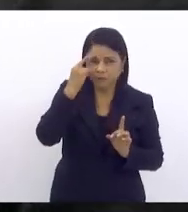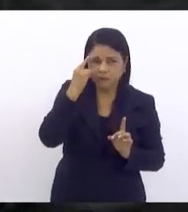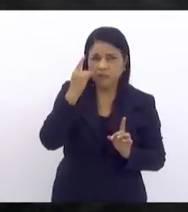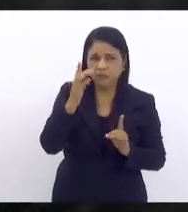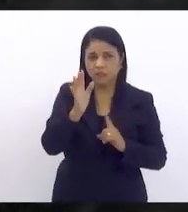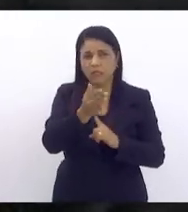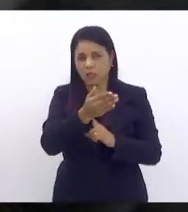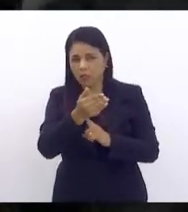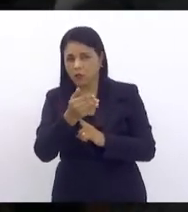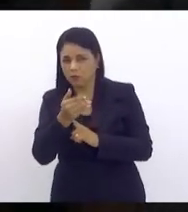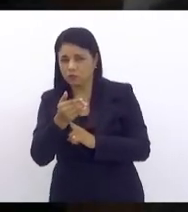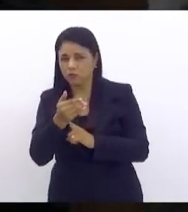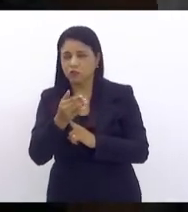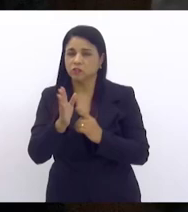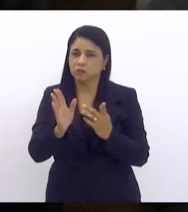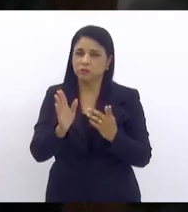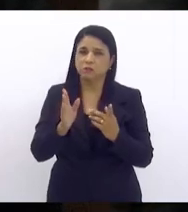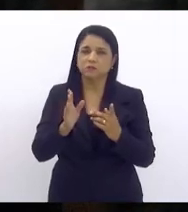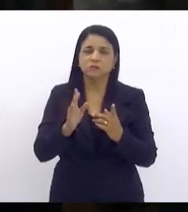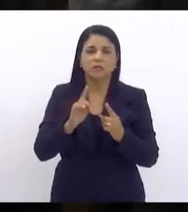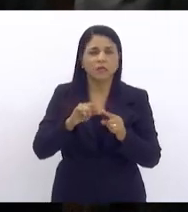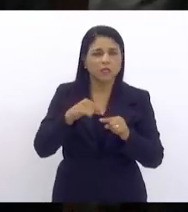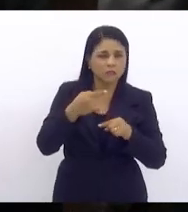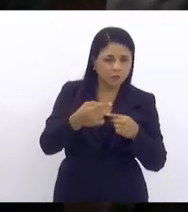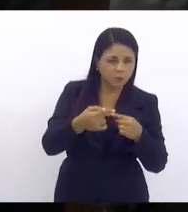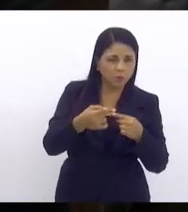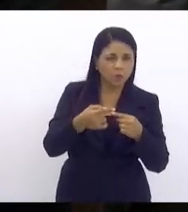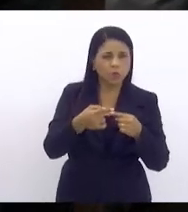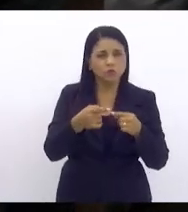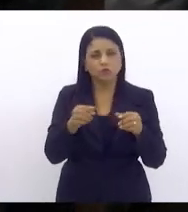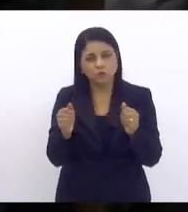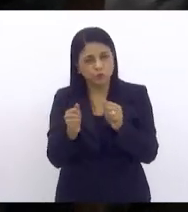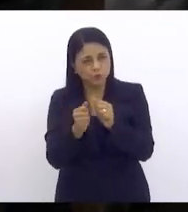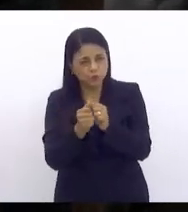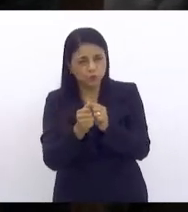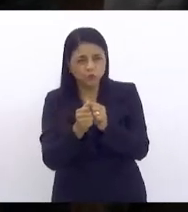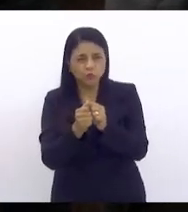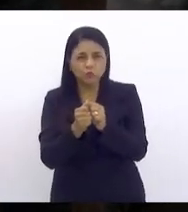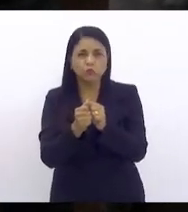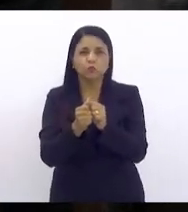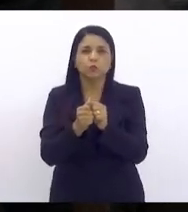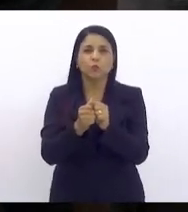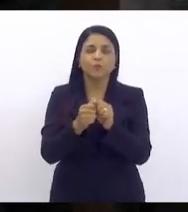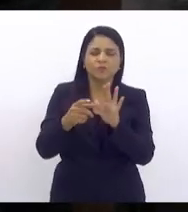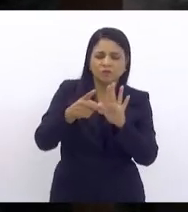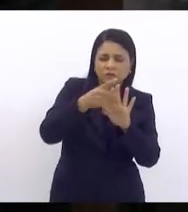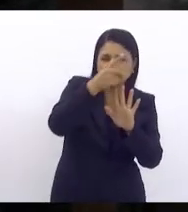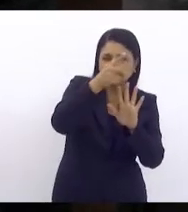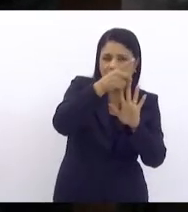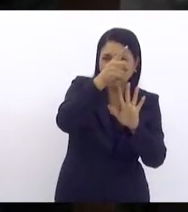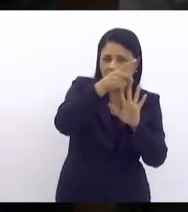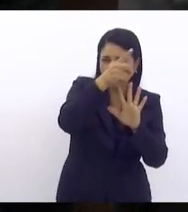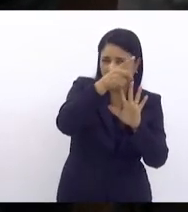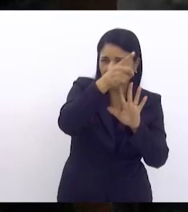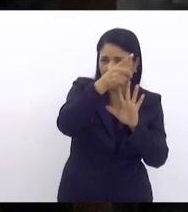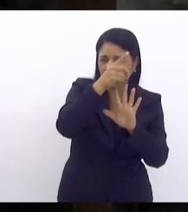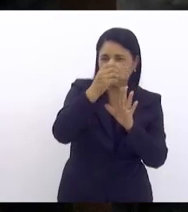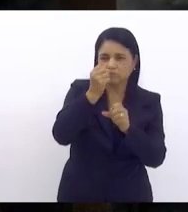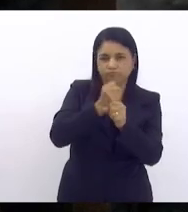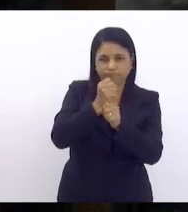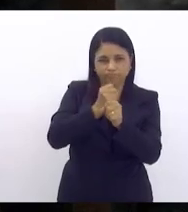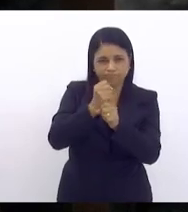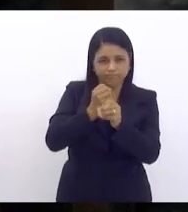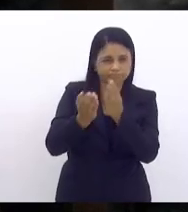Tecnologia. A gente podia depois fazer uma coisa conjunta, pegando esse decreto que é lá de trás e